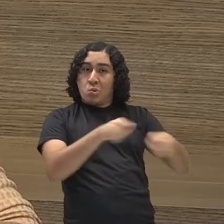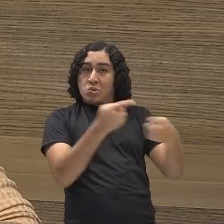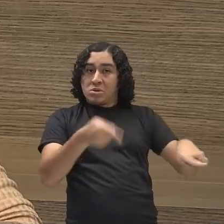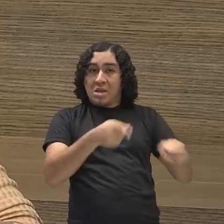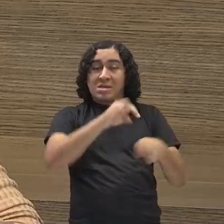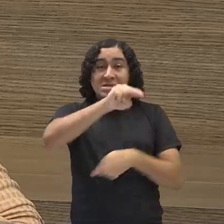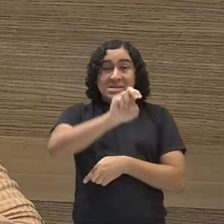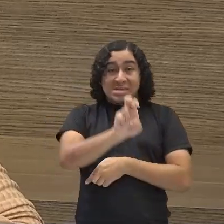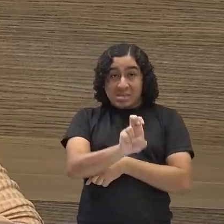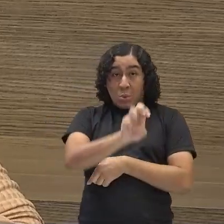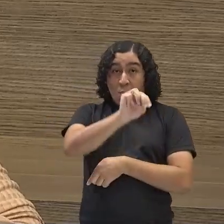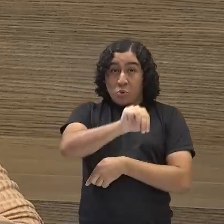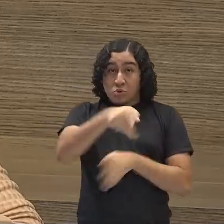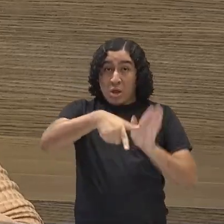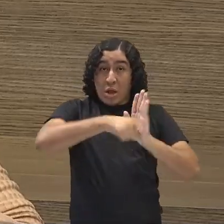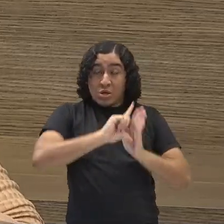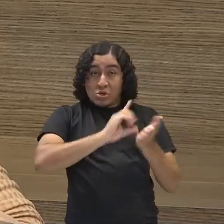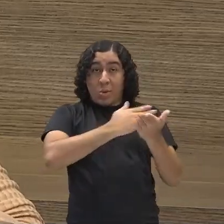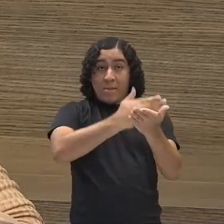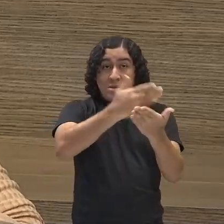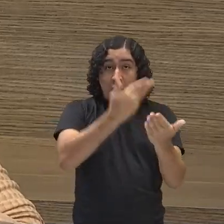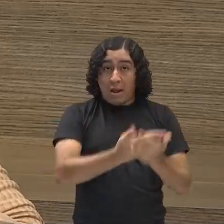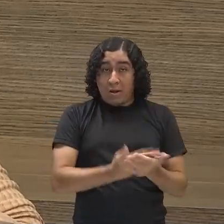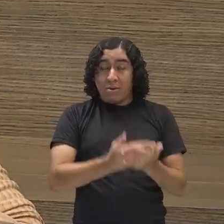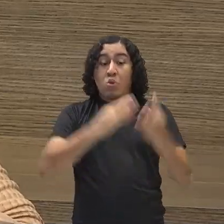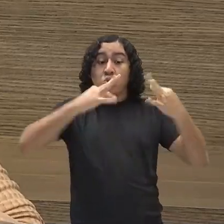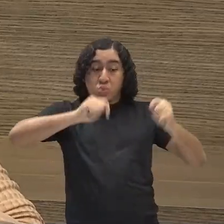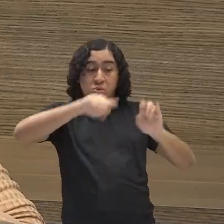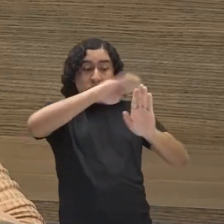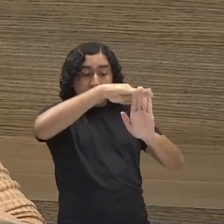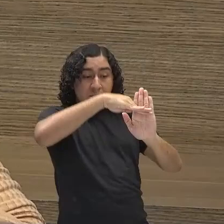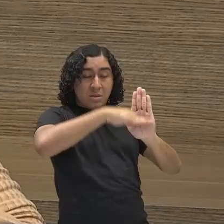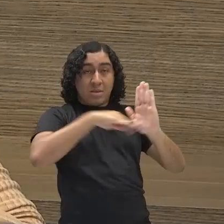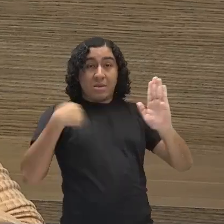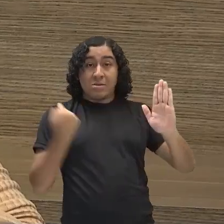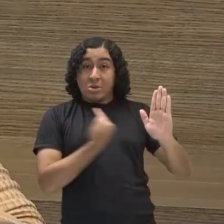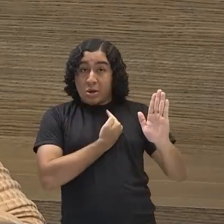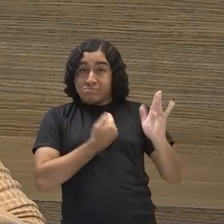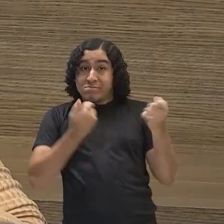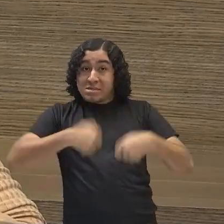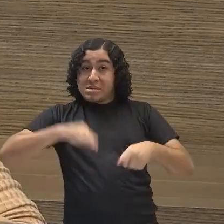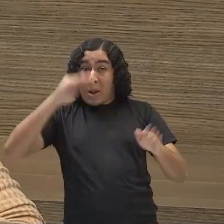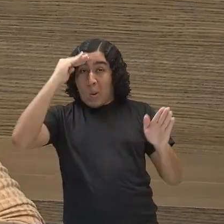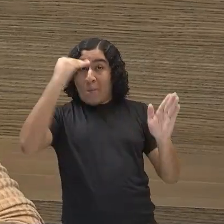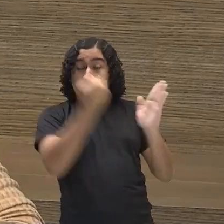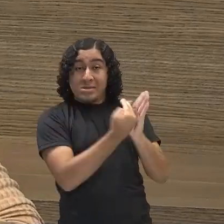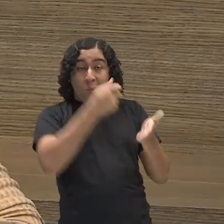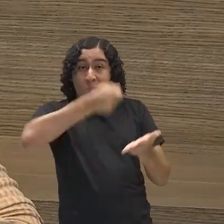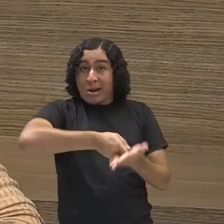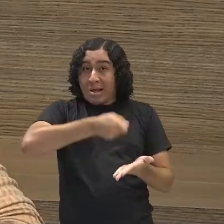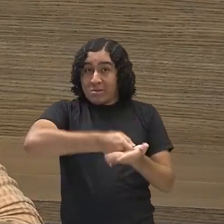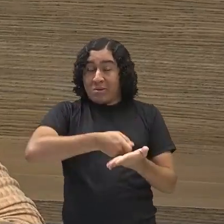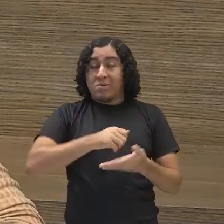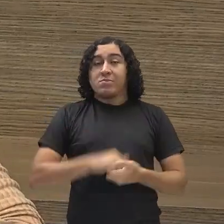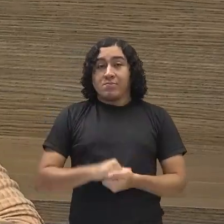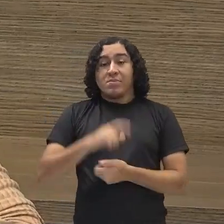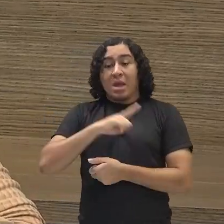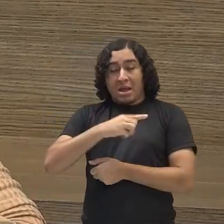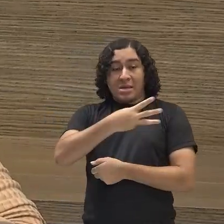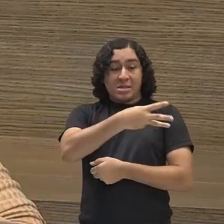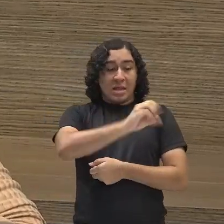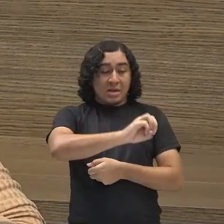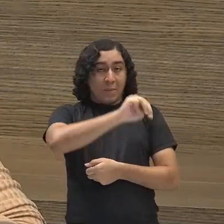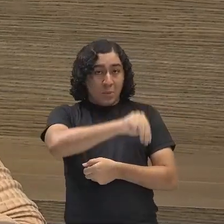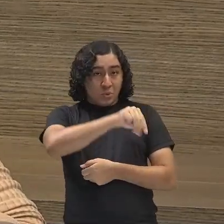transmissão. Isso aí tudo está no roteiro, a gente tem que seguir esse roteiro. Aí vocês sabem que tem a transmissão, que é 30 minutos para o